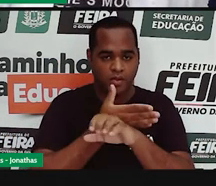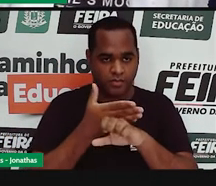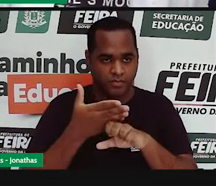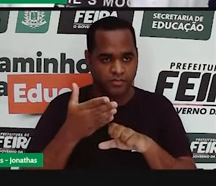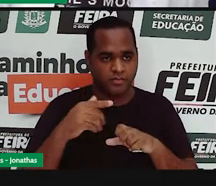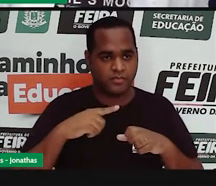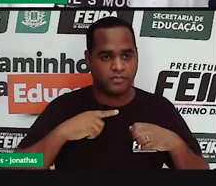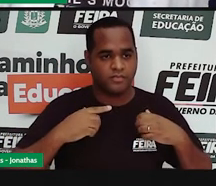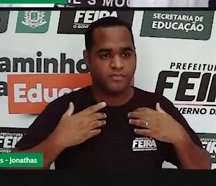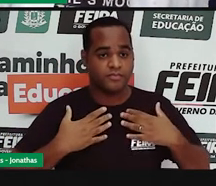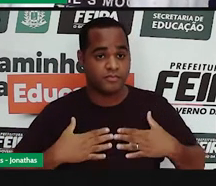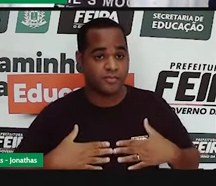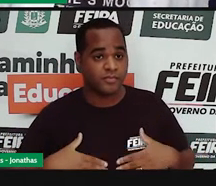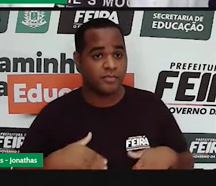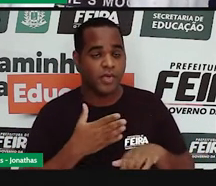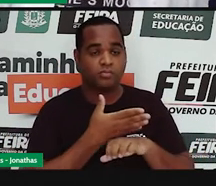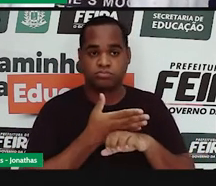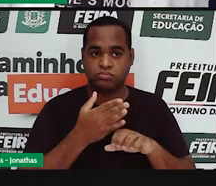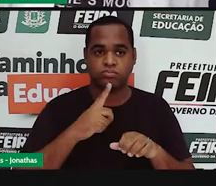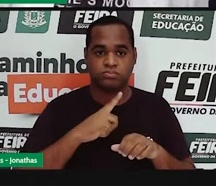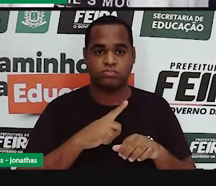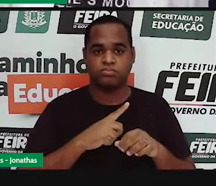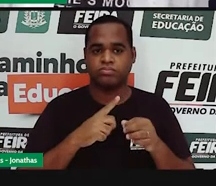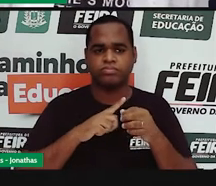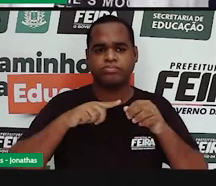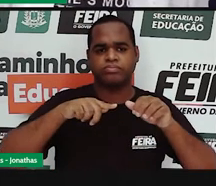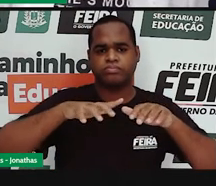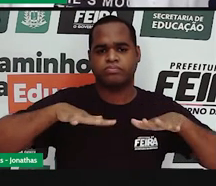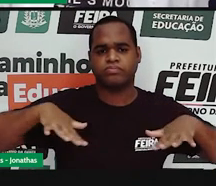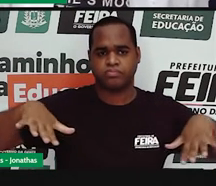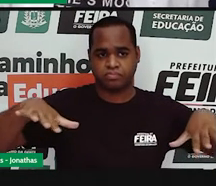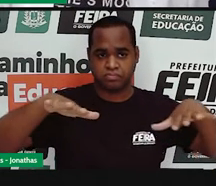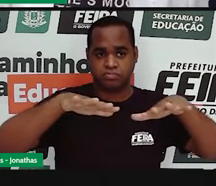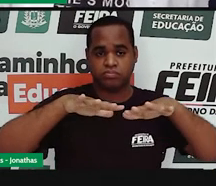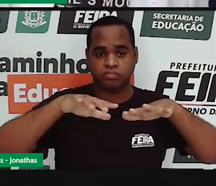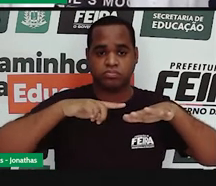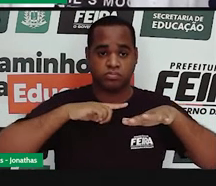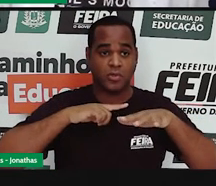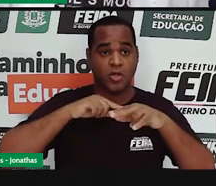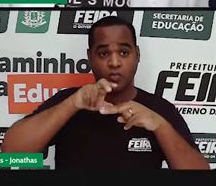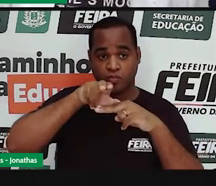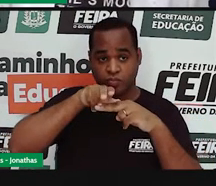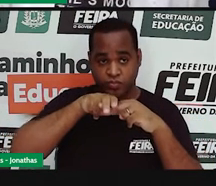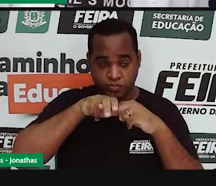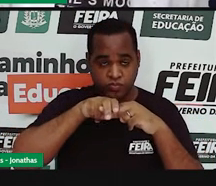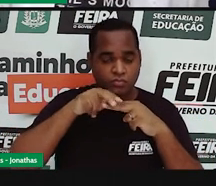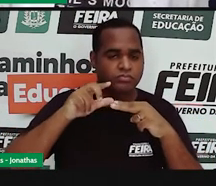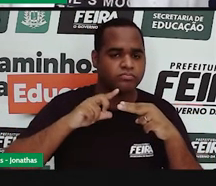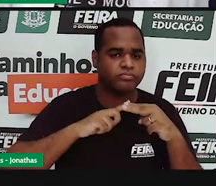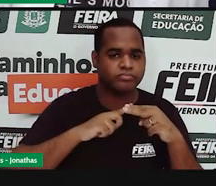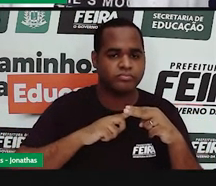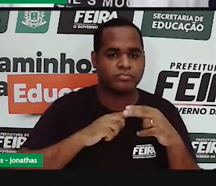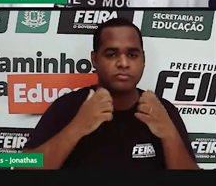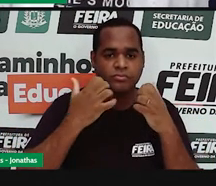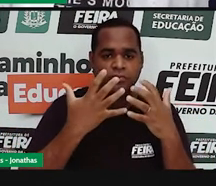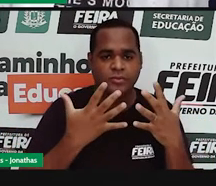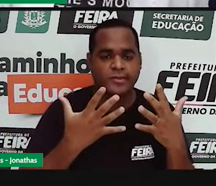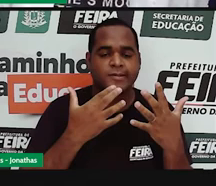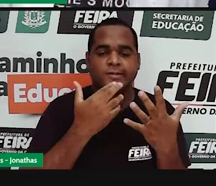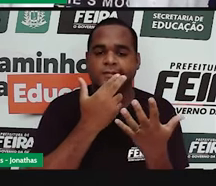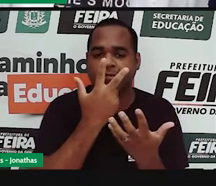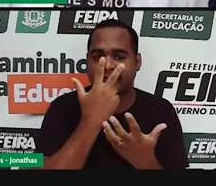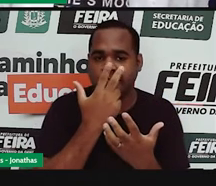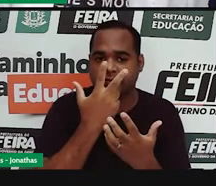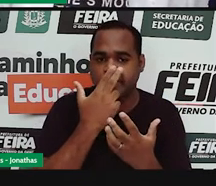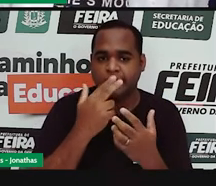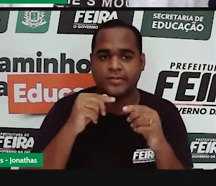jaleco. Estou no espaço que tem algum. Estou sentado. Por trás de mim tem um fundo branco e